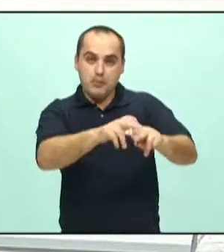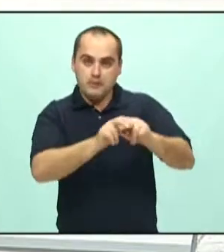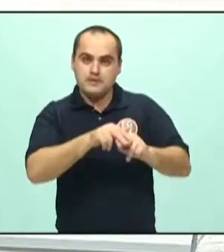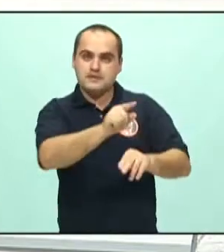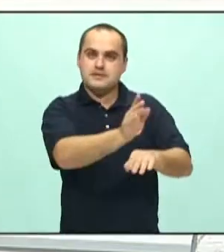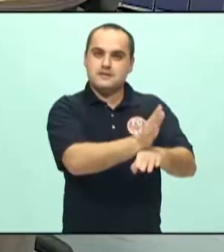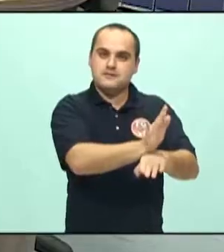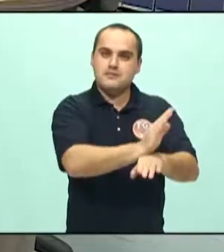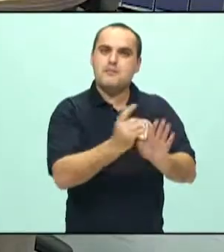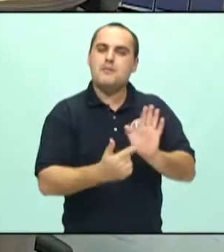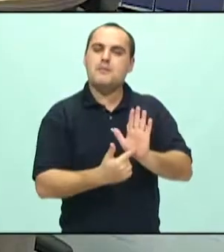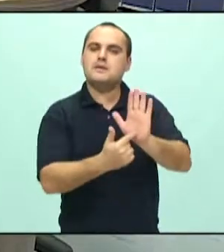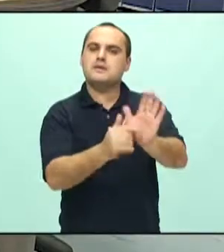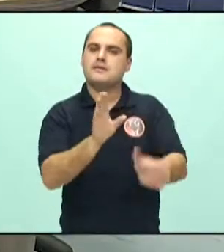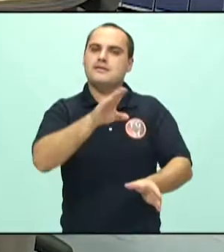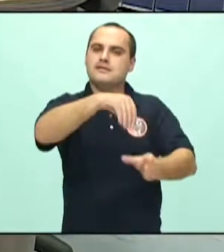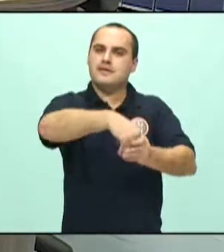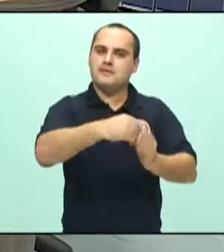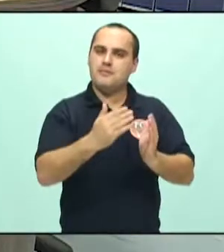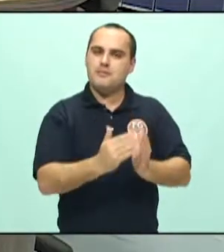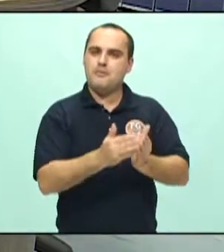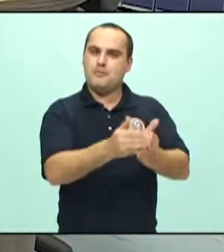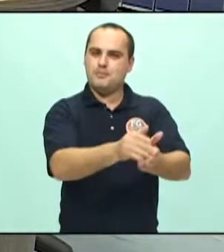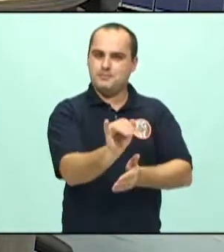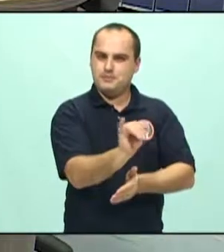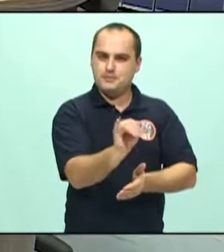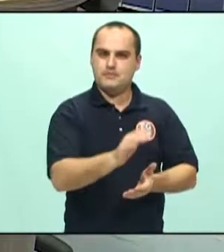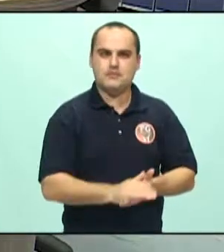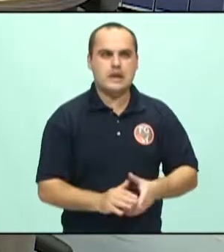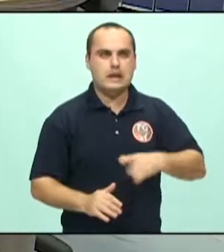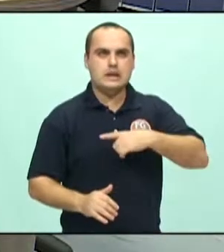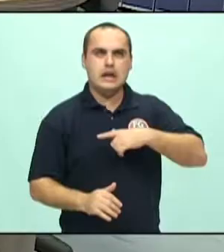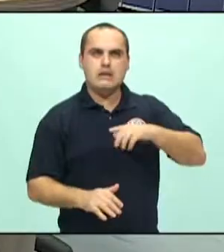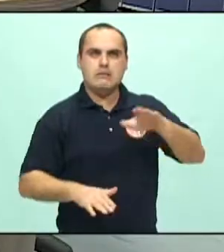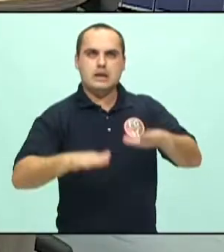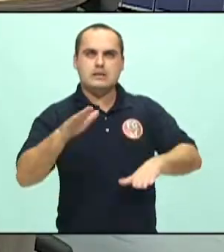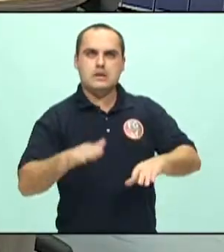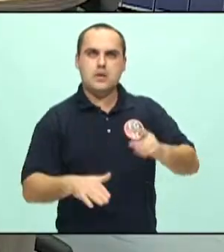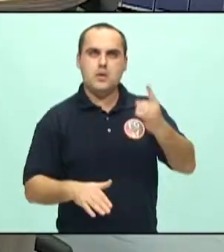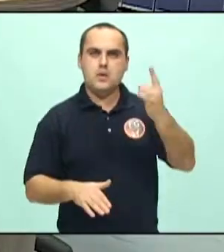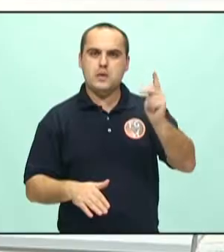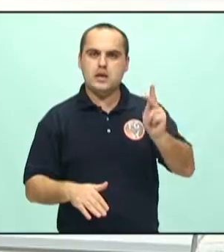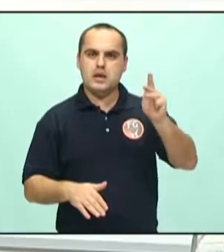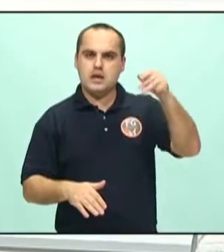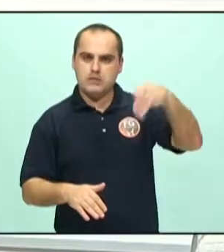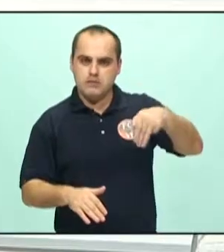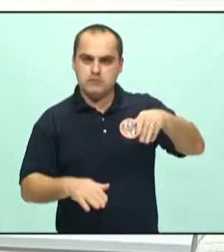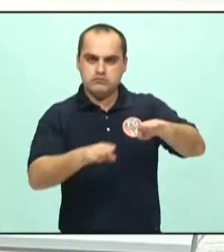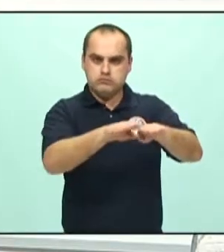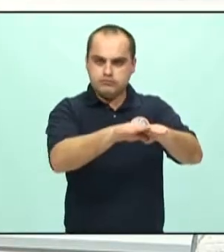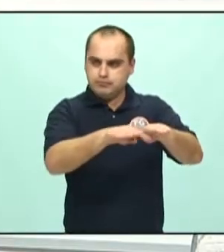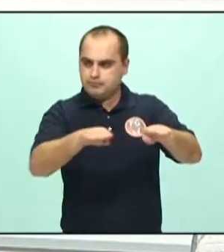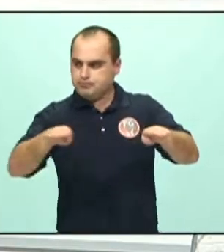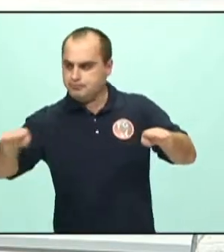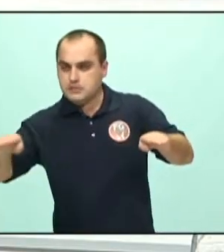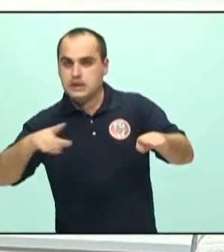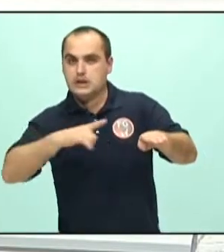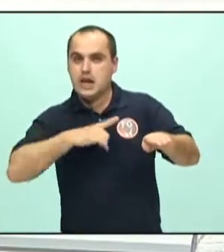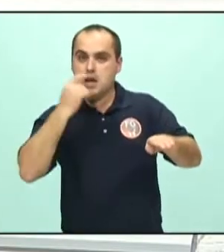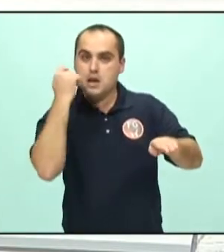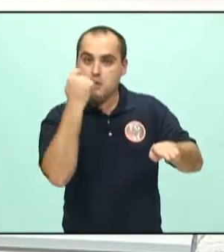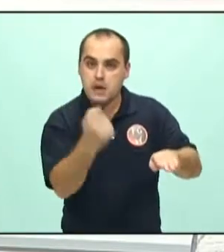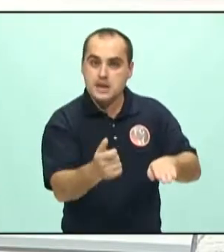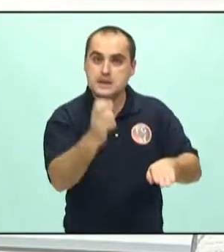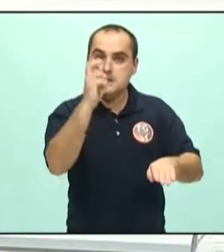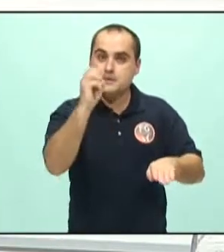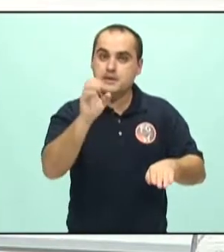Porto de Itajaí. Enquanto nós temos ali hoje cerca de 1 quilômetro de cais, e por esse 1 quilômetro de cais gira quase 50% da